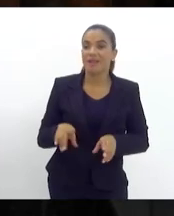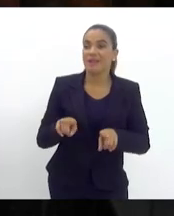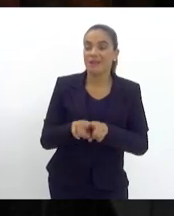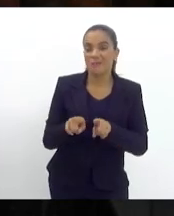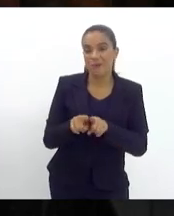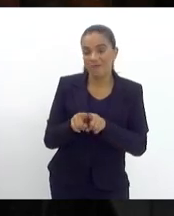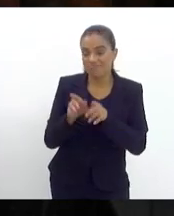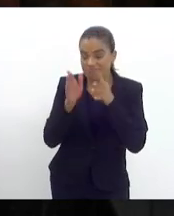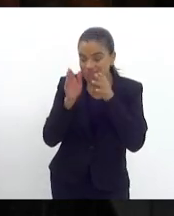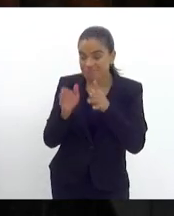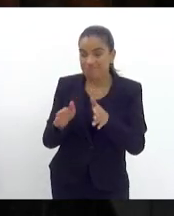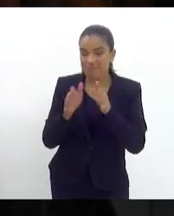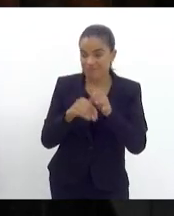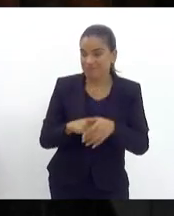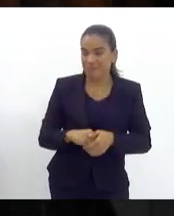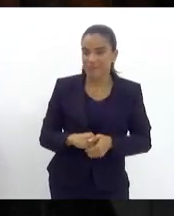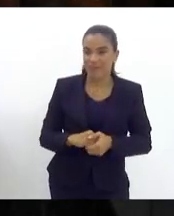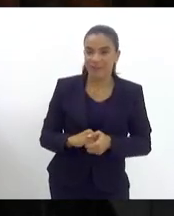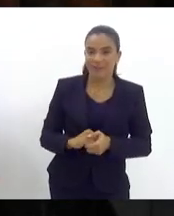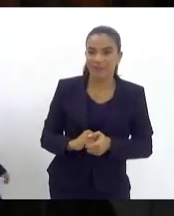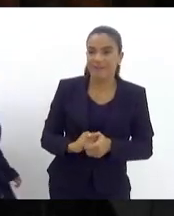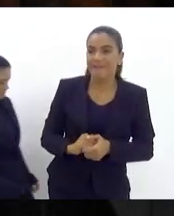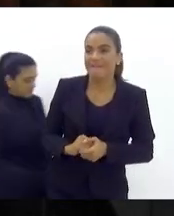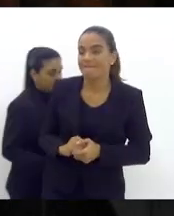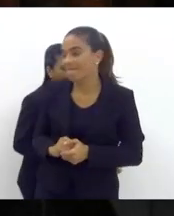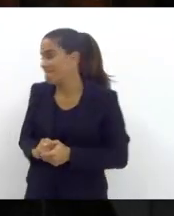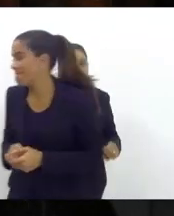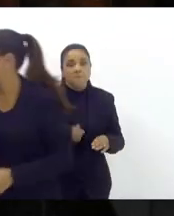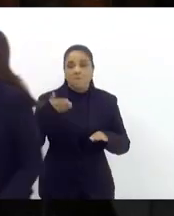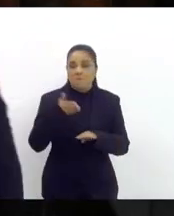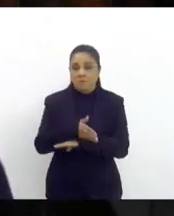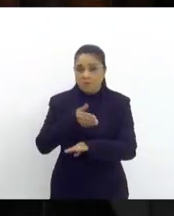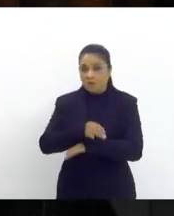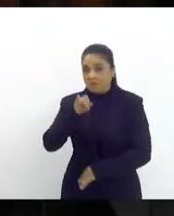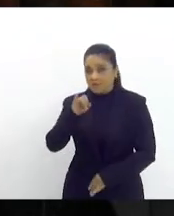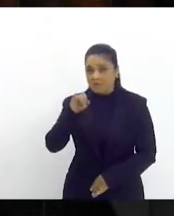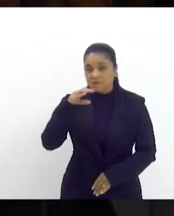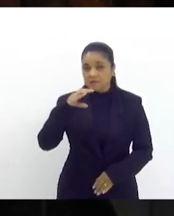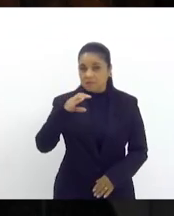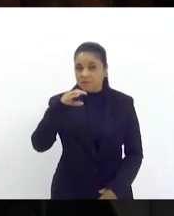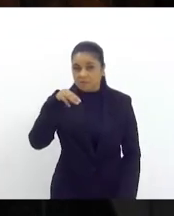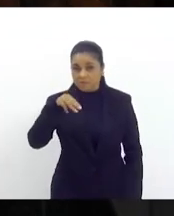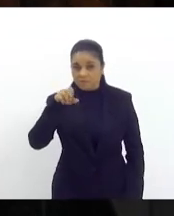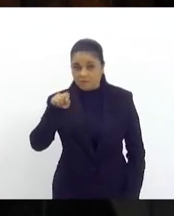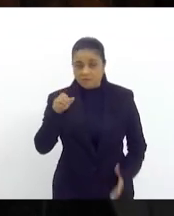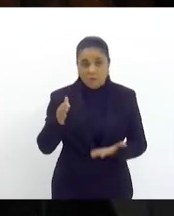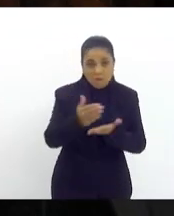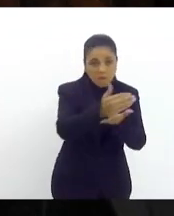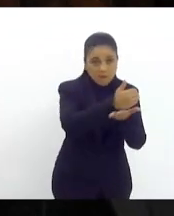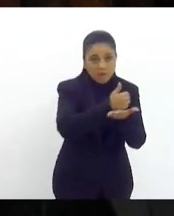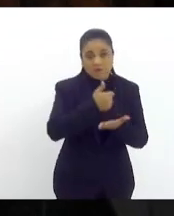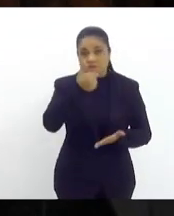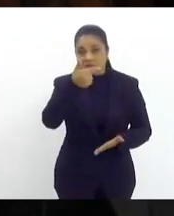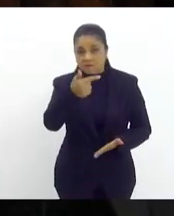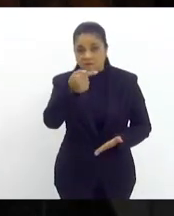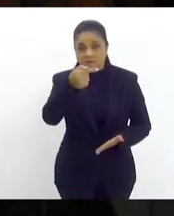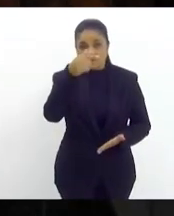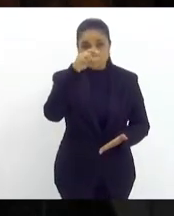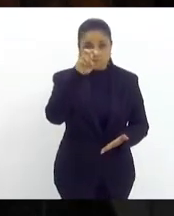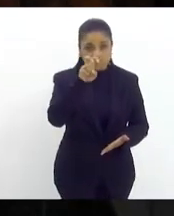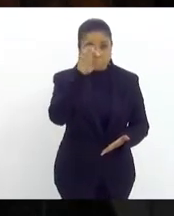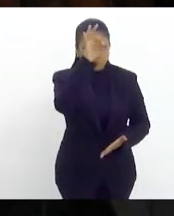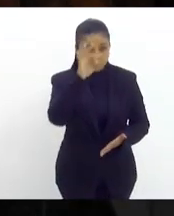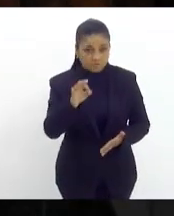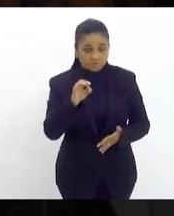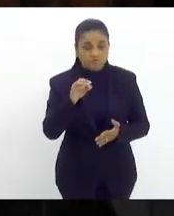respectivos índices de participação o ICMS arrecadado 75% vai para o